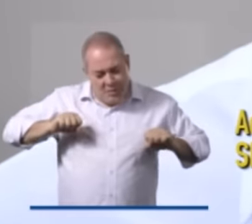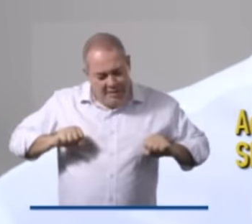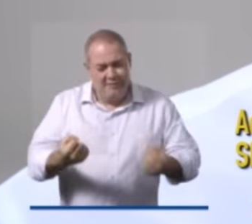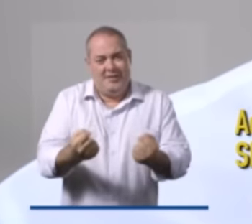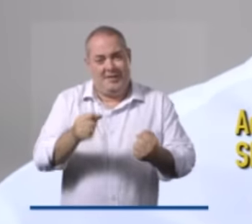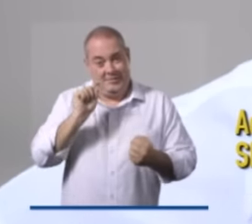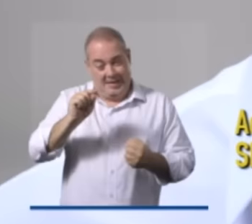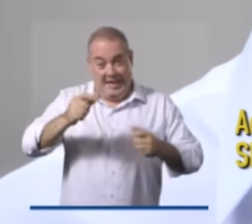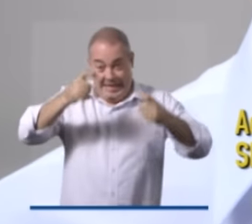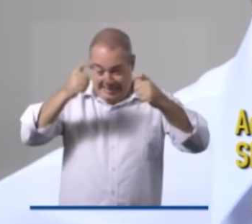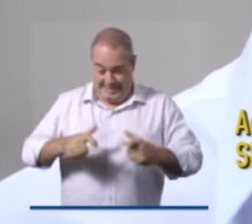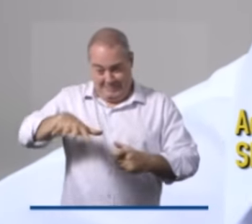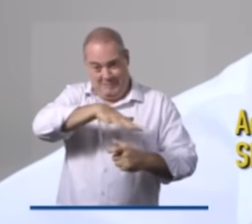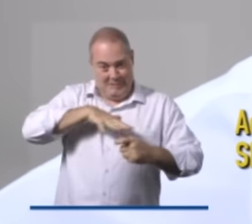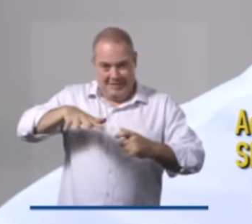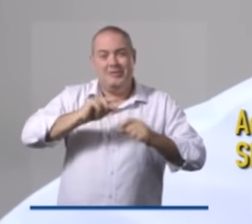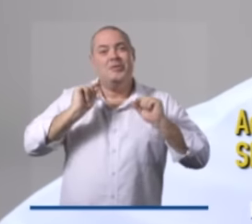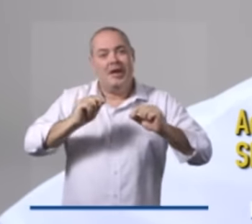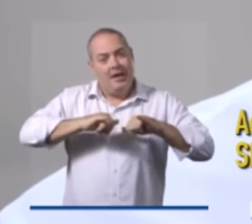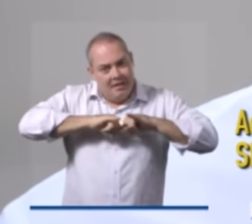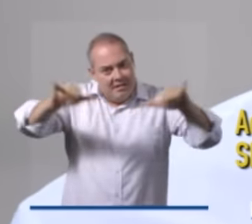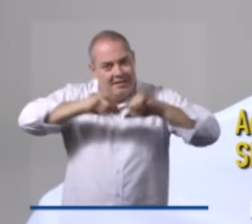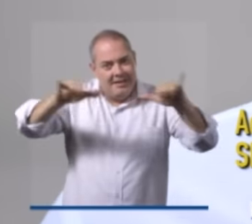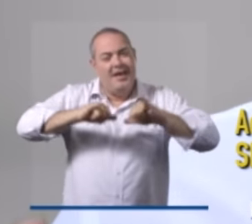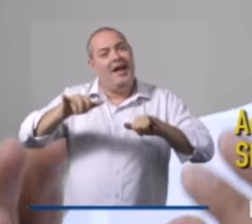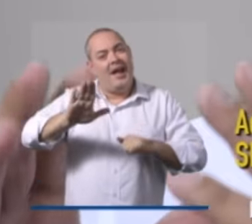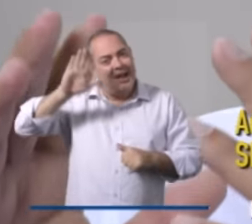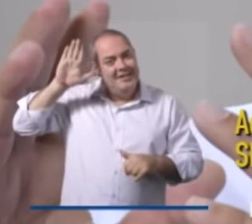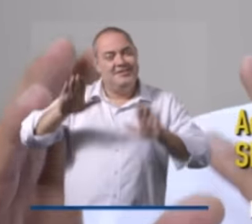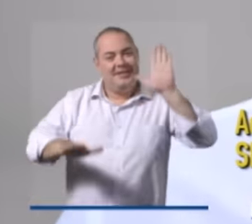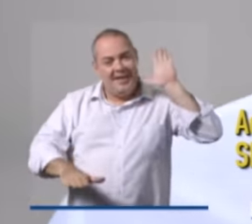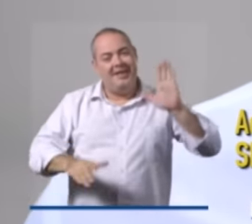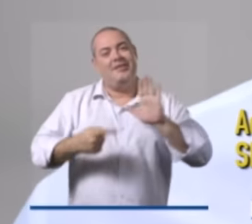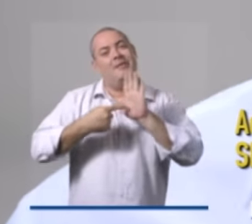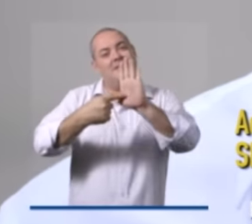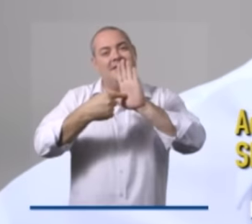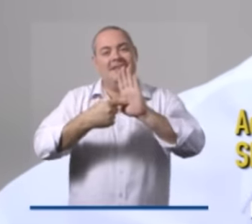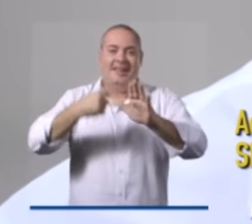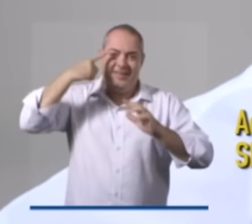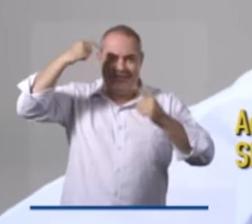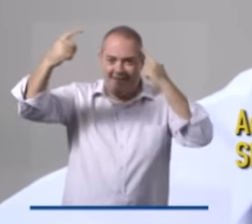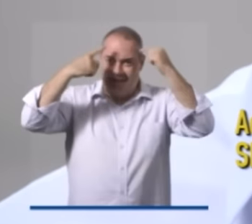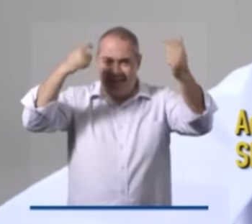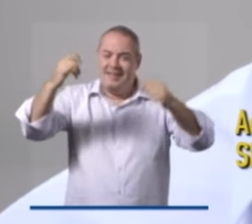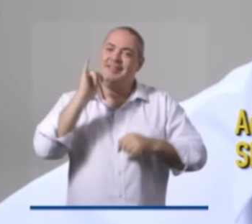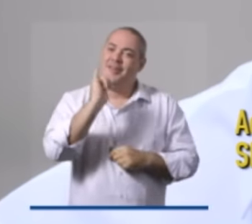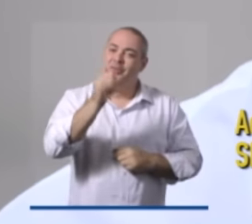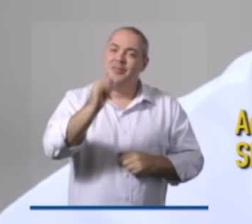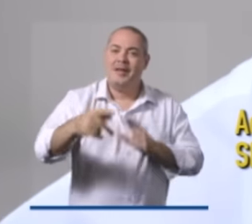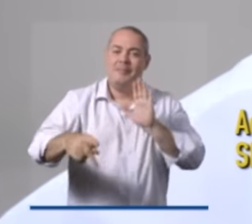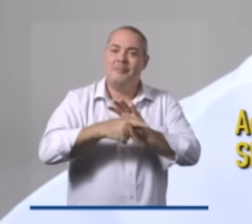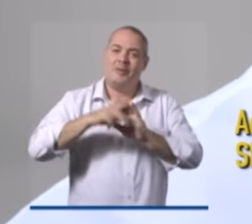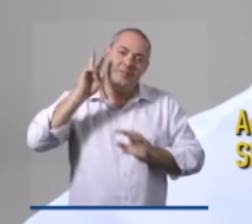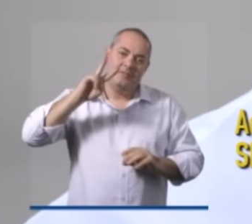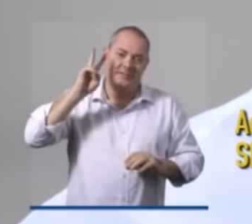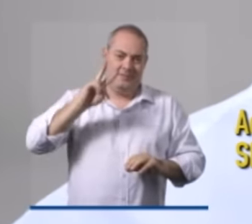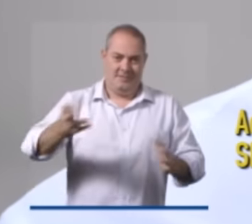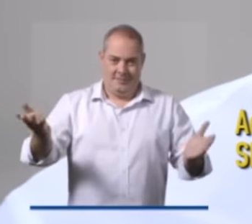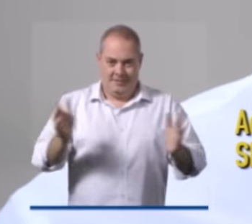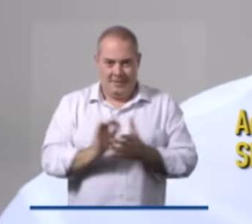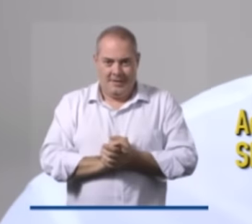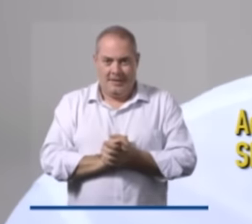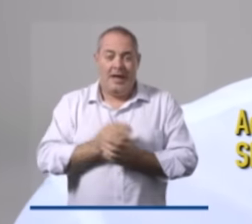sempre defendi que esse espaço deveria ser utilizado para que os candidatos pudessem apresentar as suas ideias e contar a sua própria